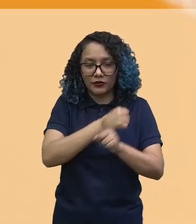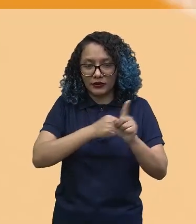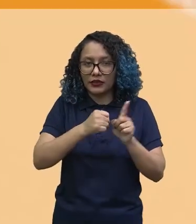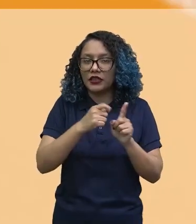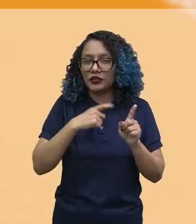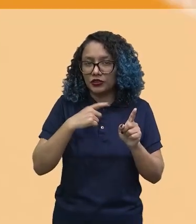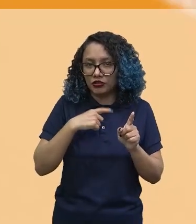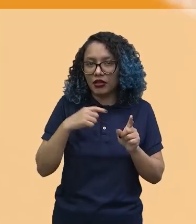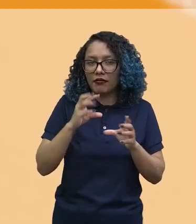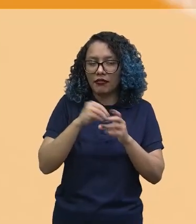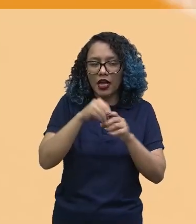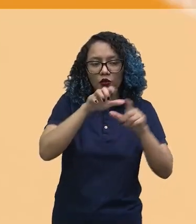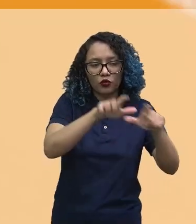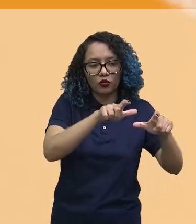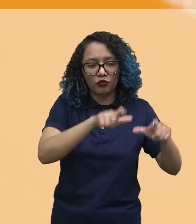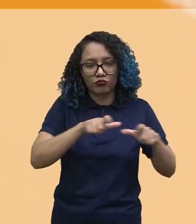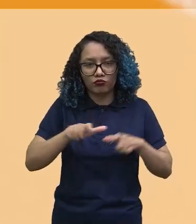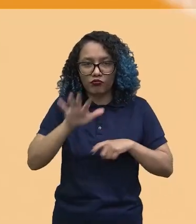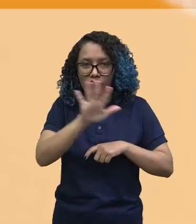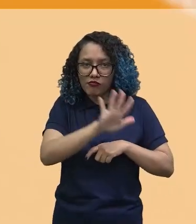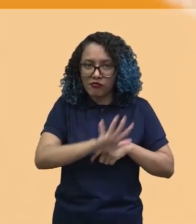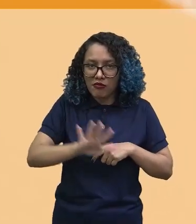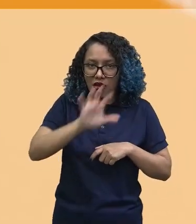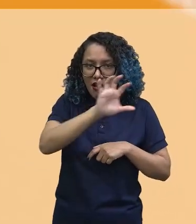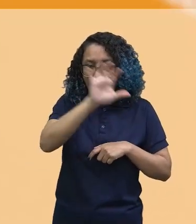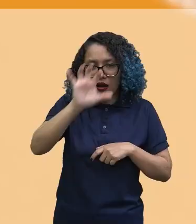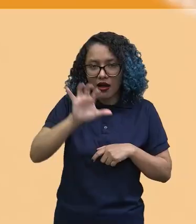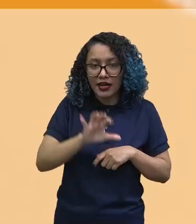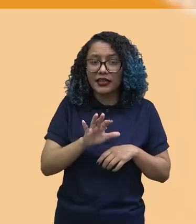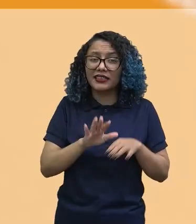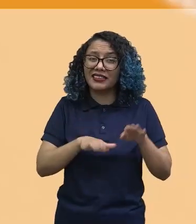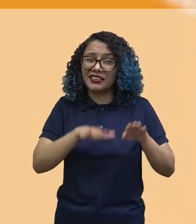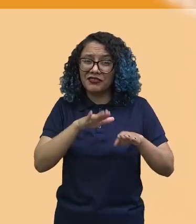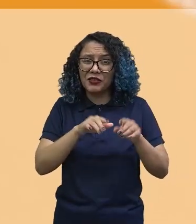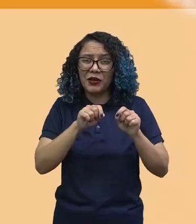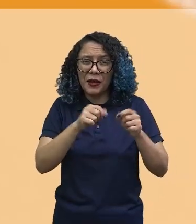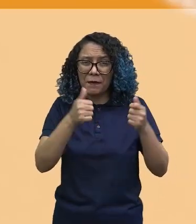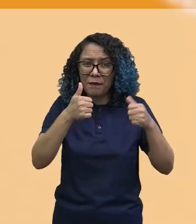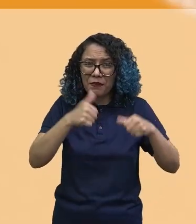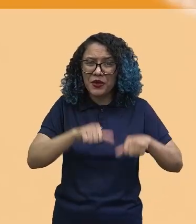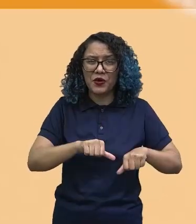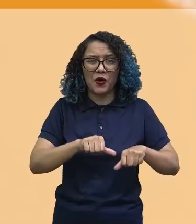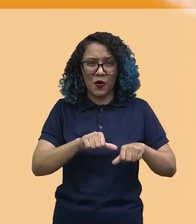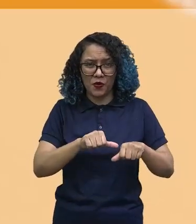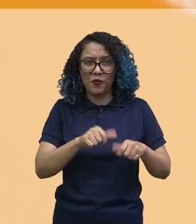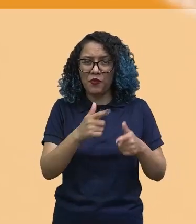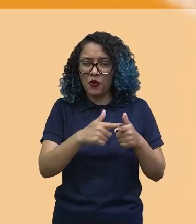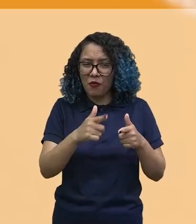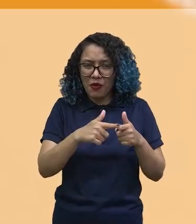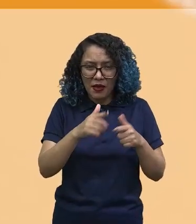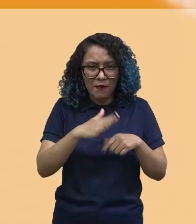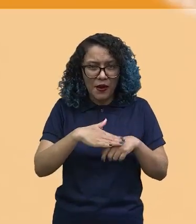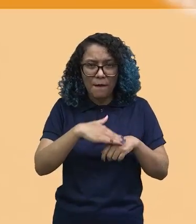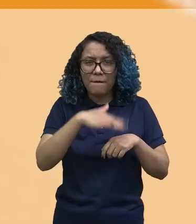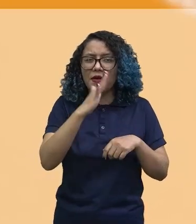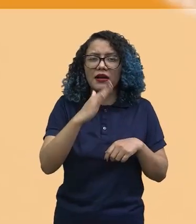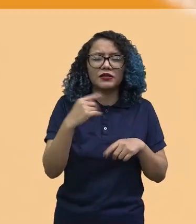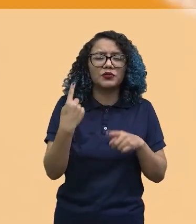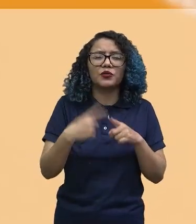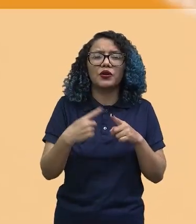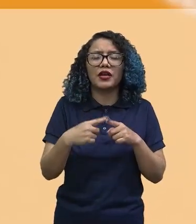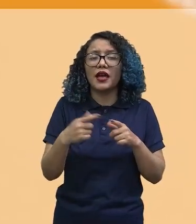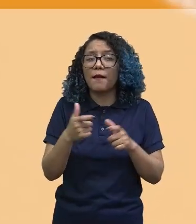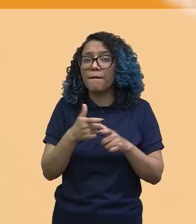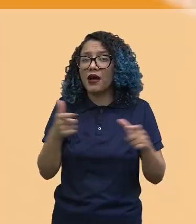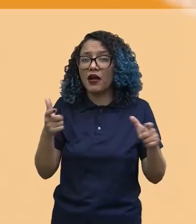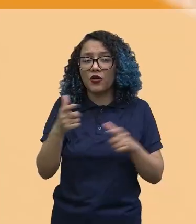muitas das vezes, né, geravam ainda mais escassez, pois, na sua grande maioria, eram latifundiários.